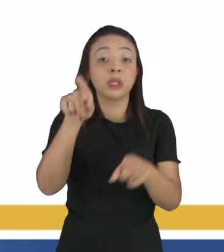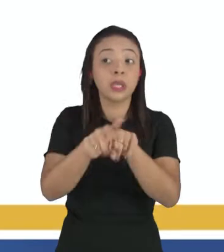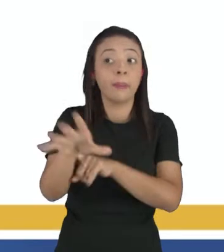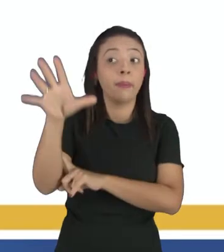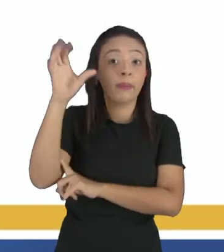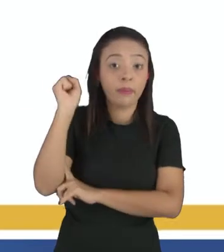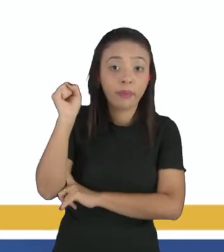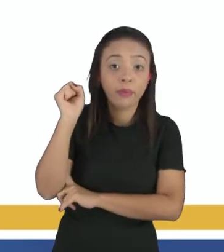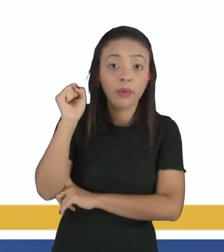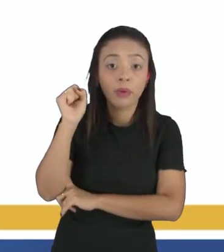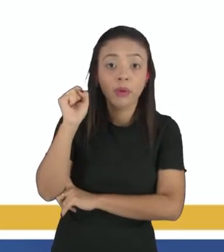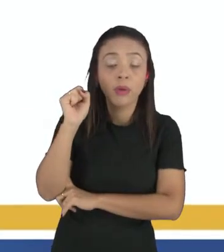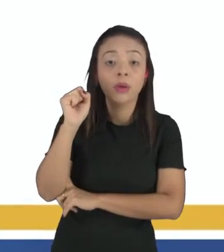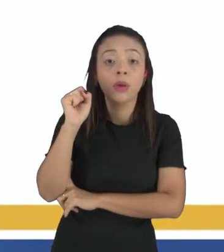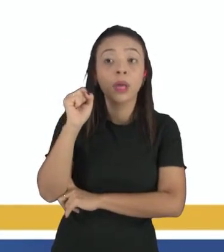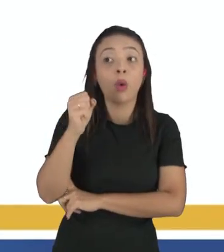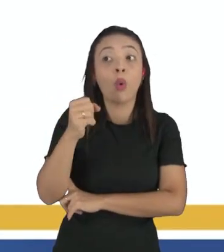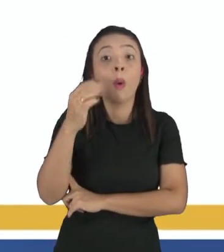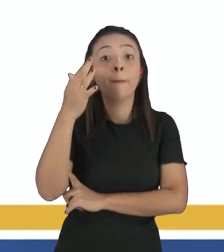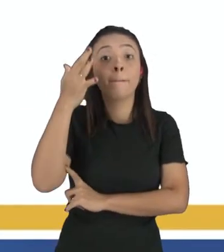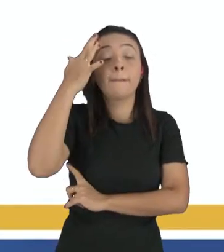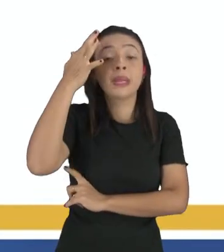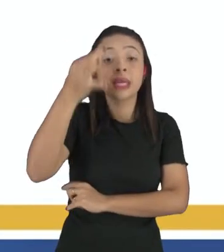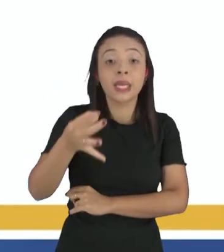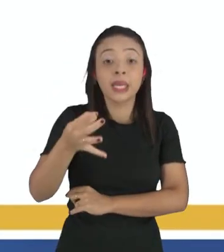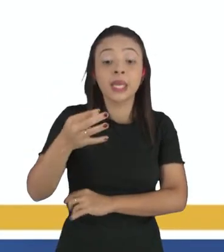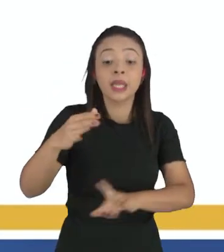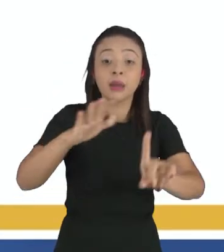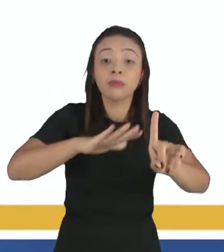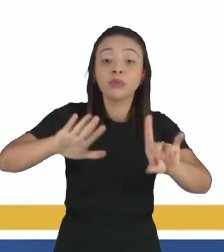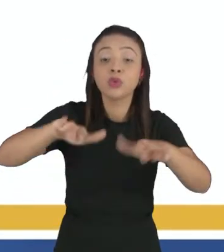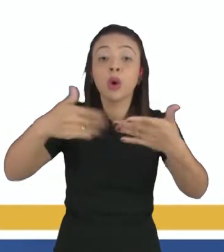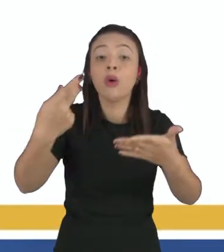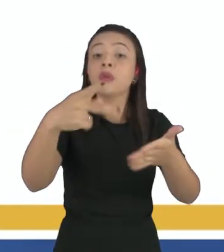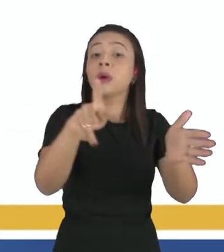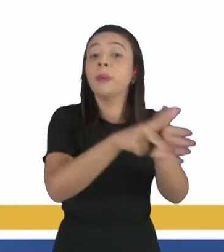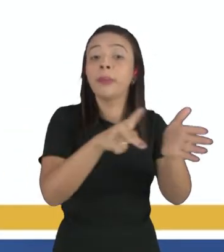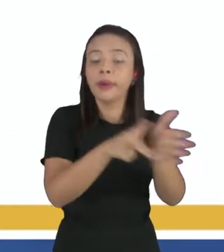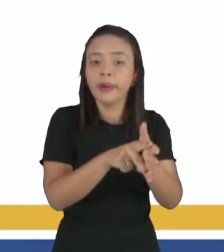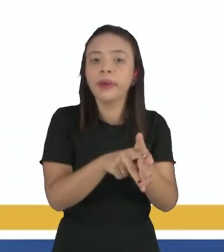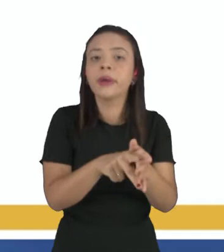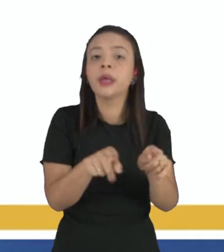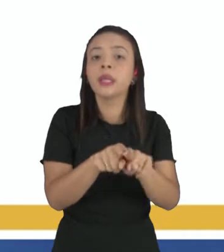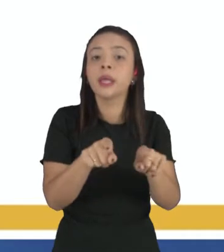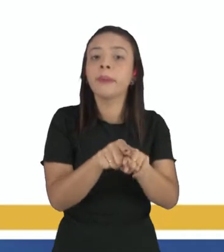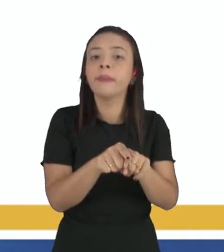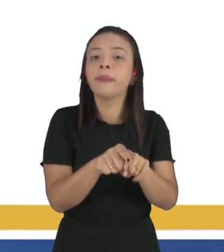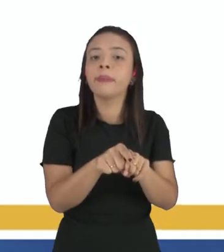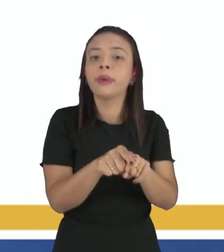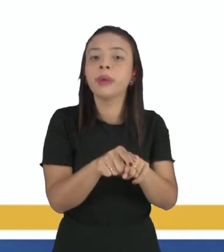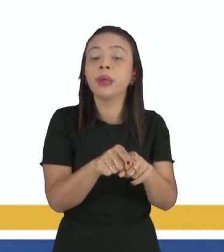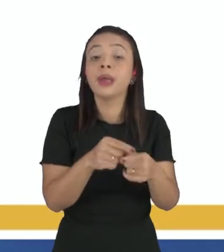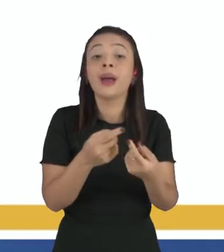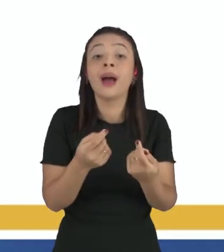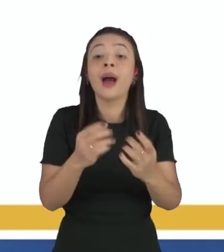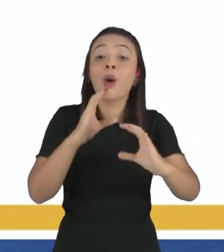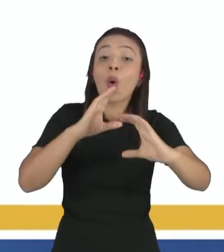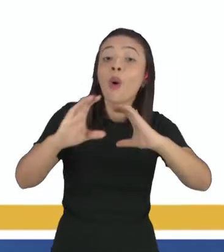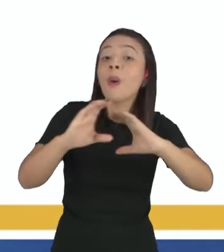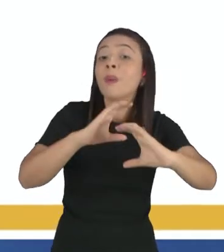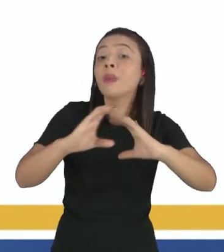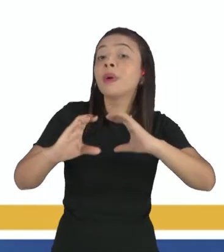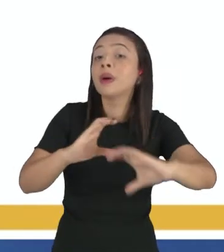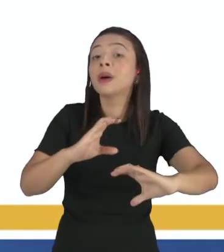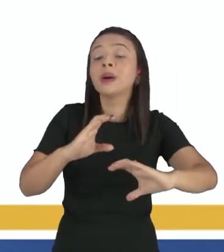contexto social que você está inserido, as individualidades que você está respeitando e assim a sua comunicação,